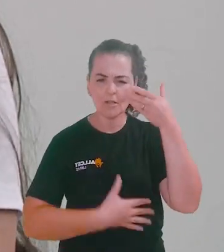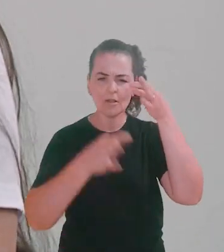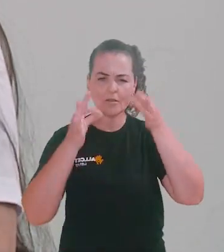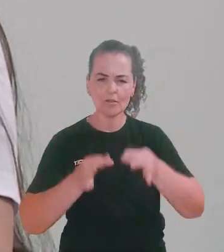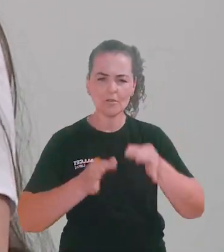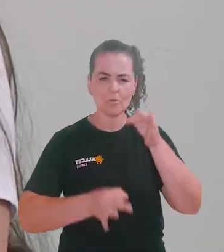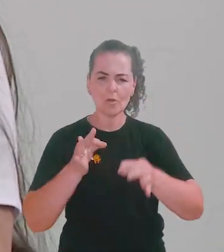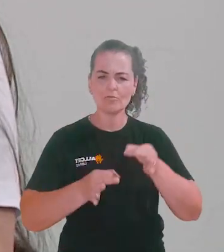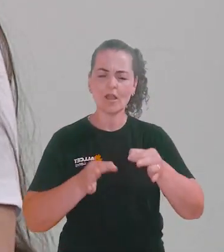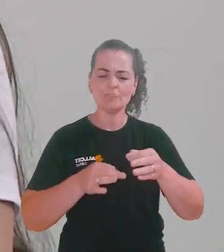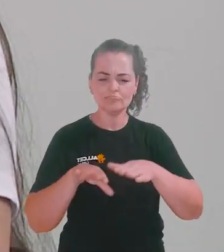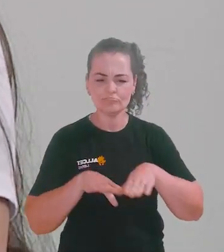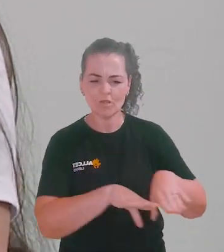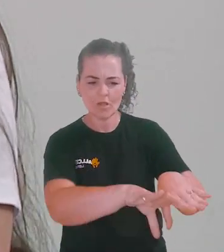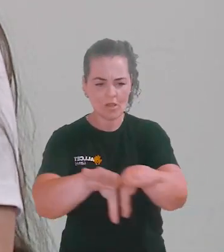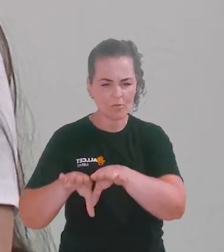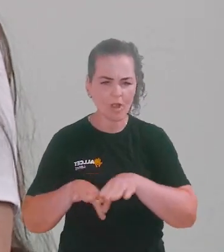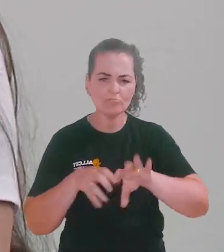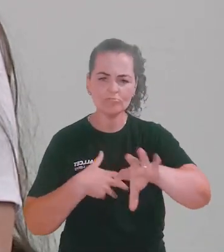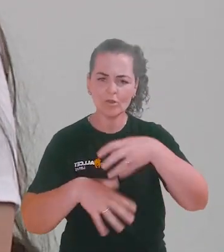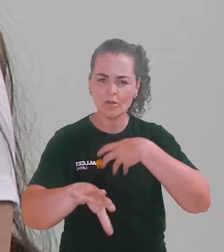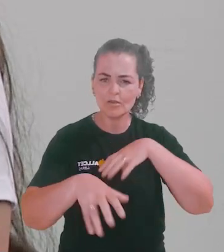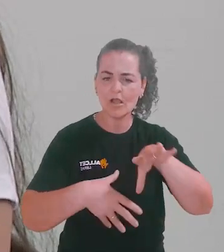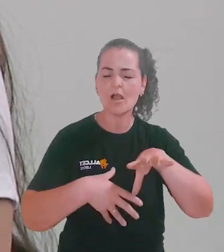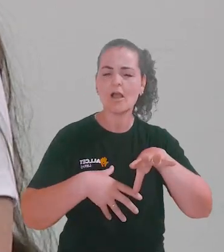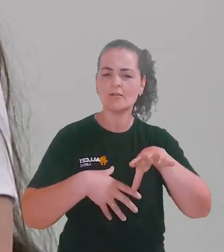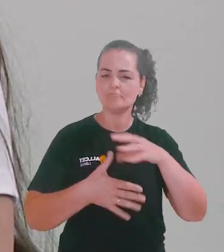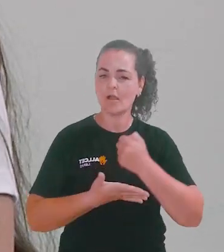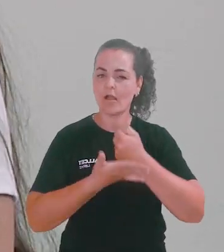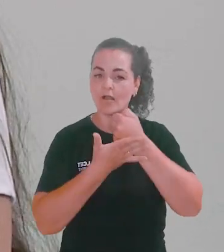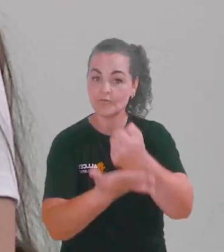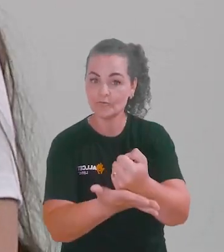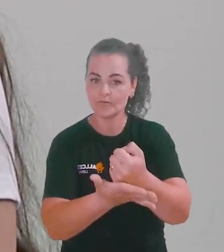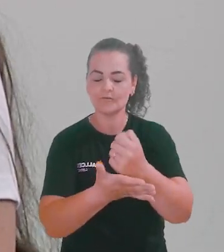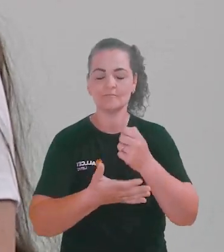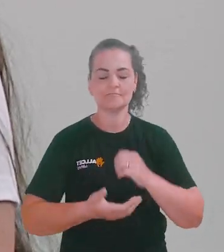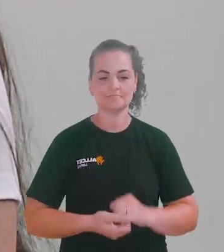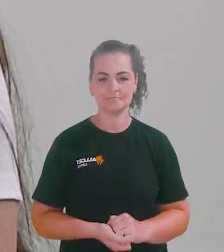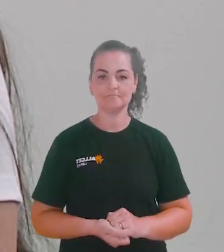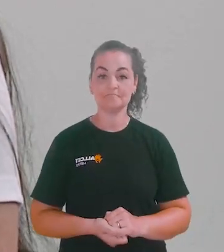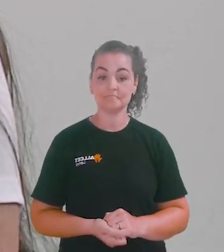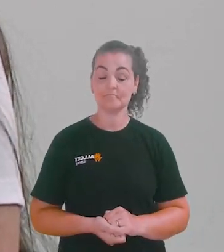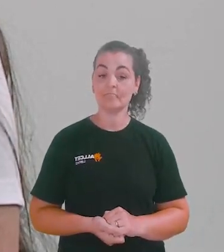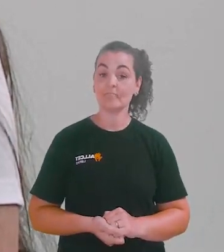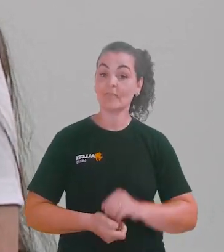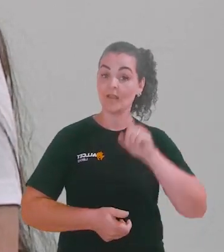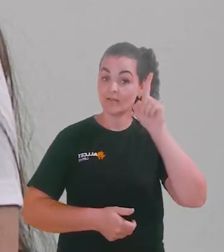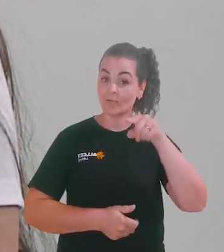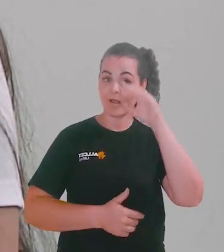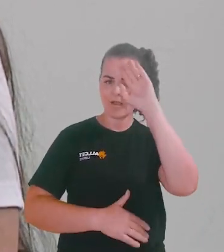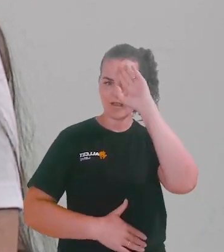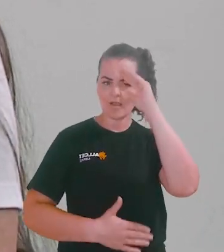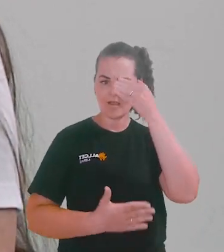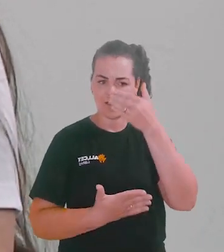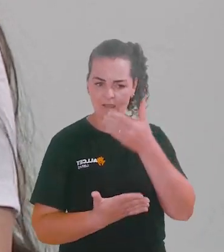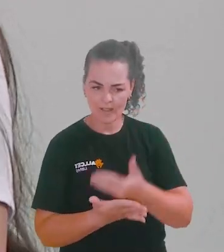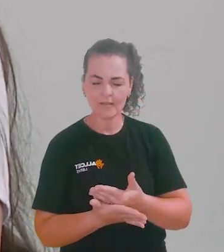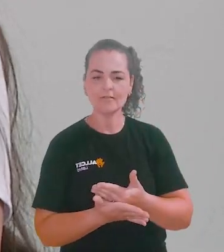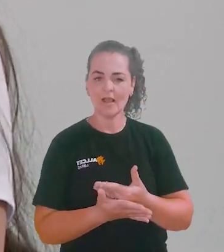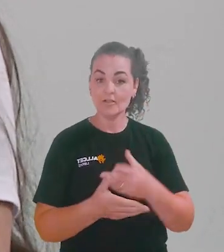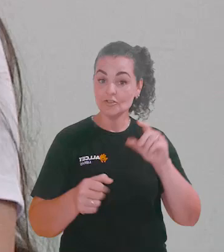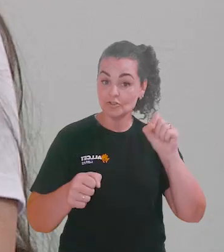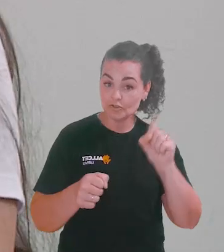mundo melhor, um mundo mais justo, mais igualitário, mais inclusivo, mais empático e solidário. Então, eu acho que é